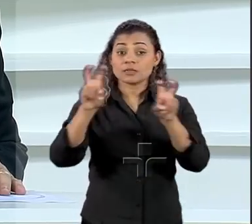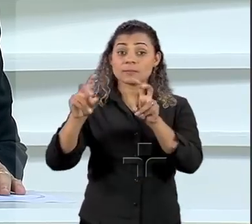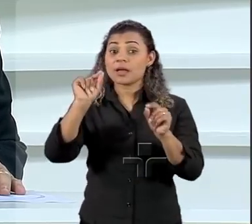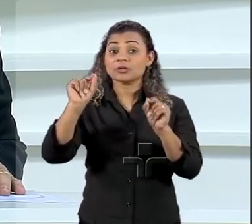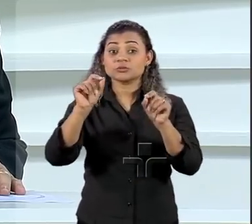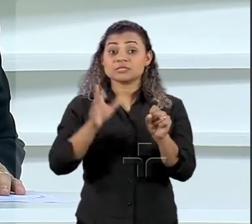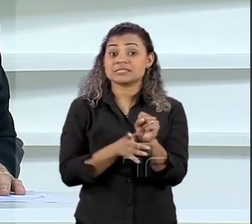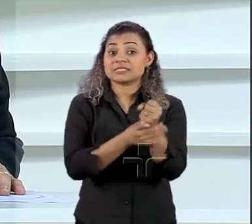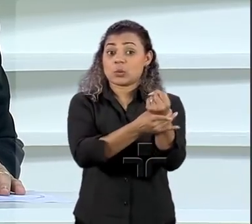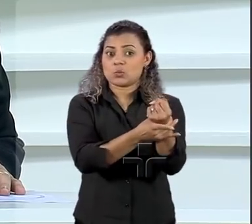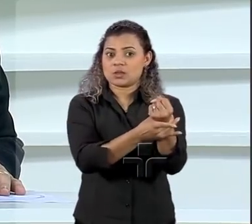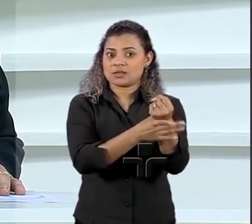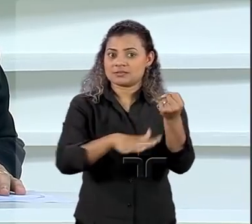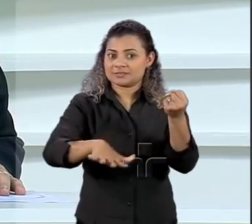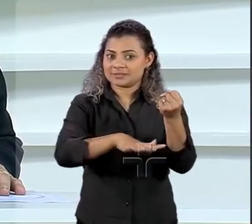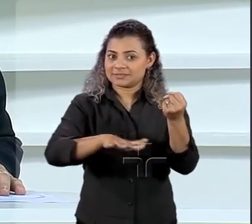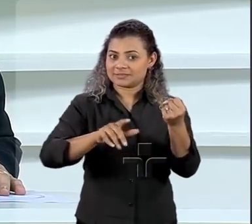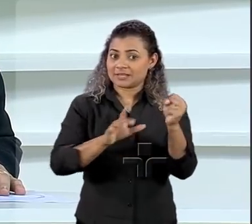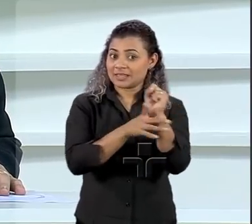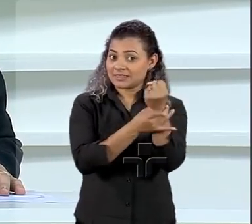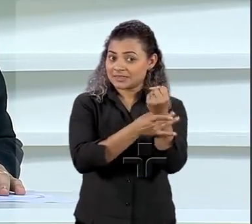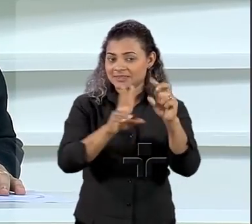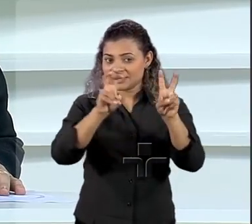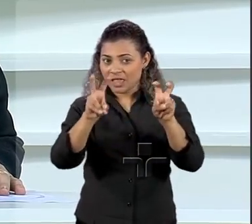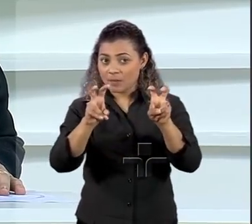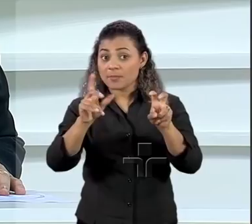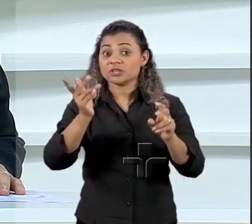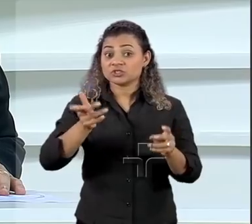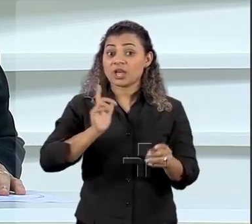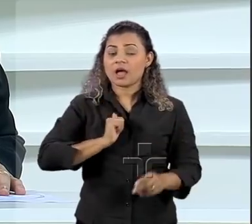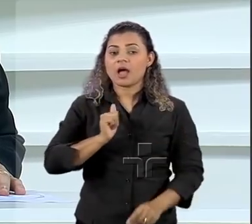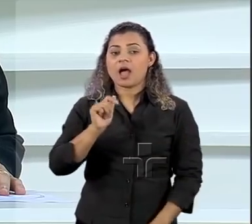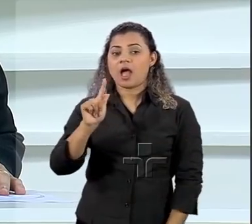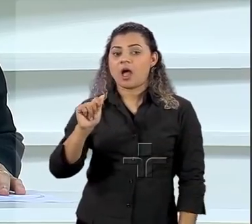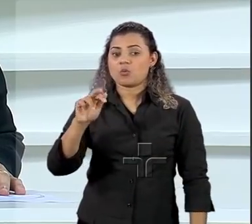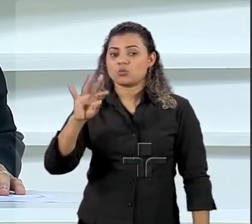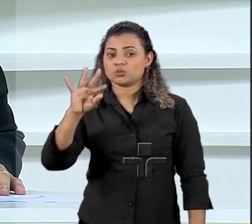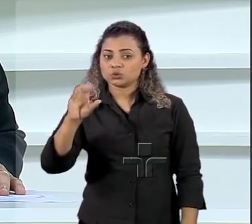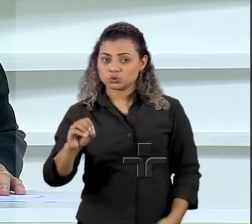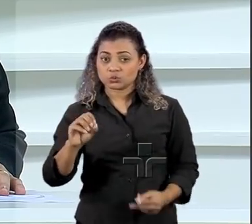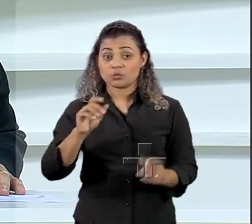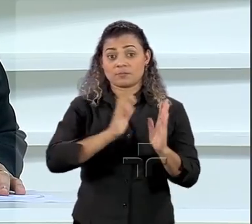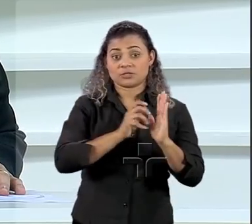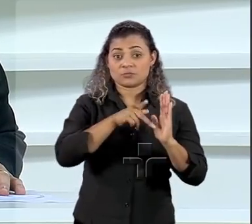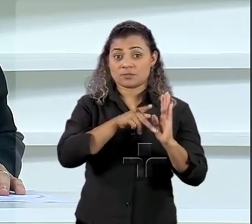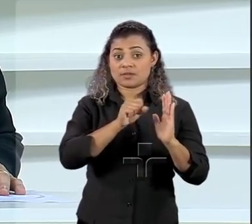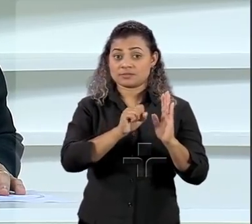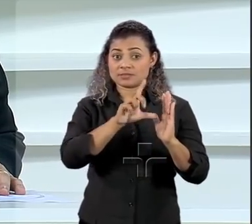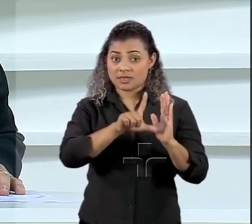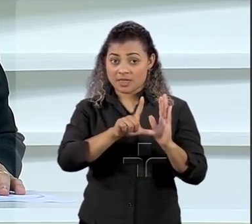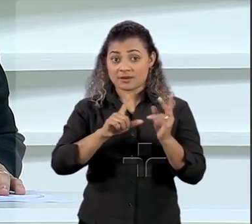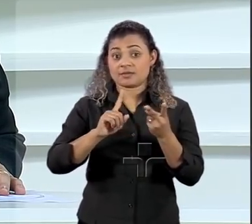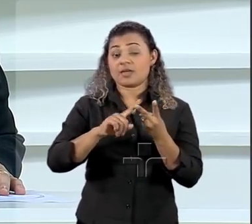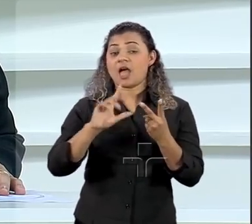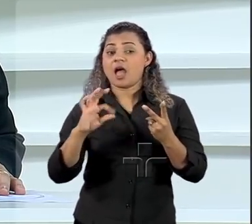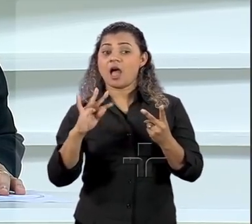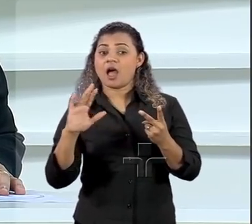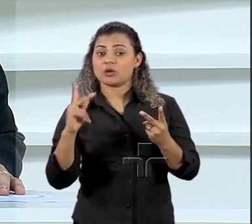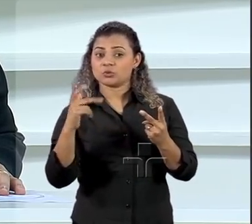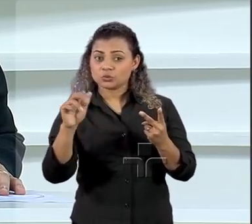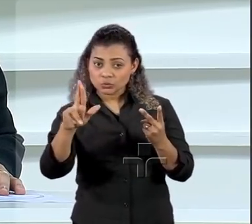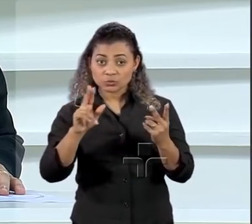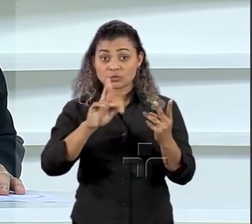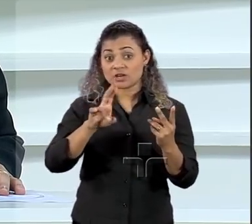sobre segurança. Já confirmaram a presença o general Augusto Heleno, representando o PSL, Arthur Trindade pela